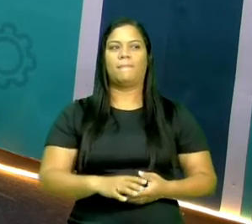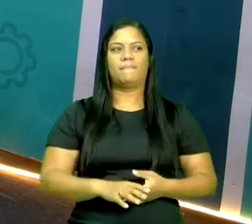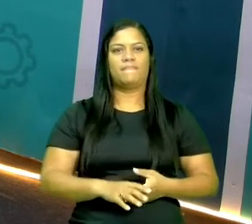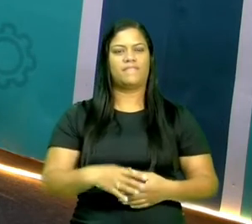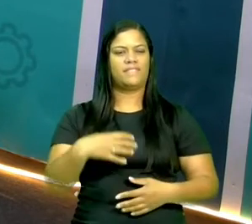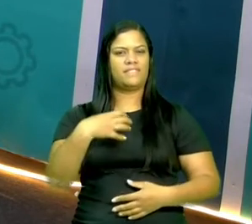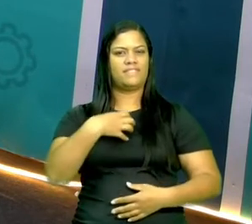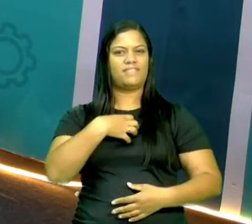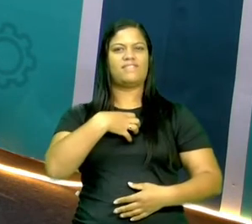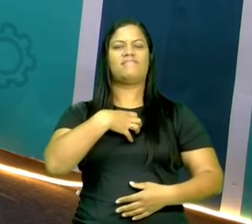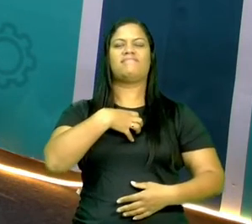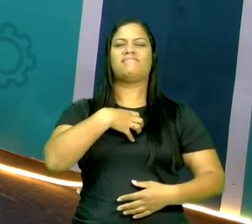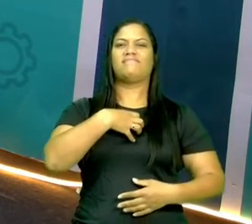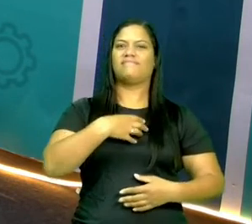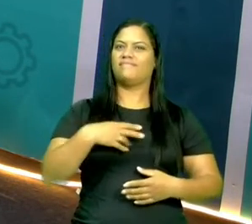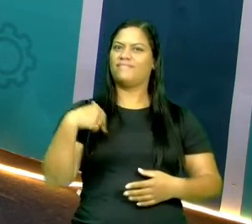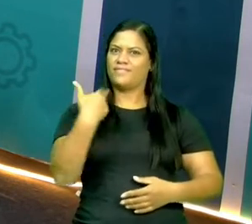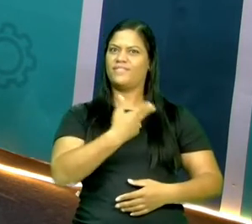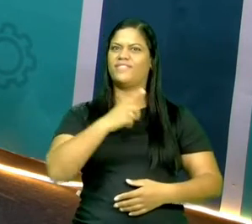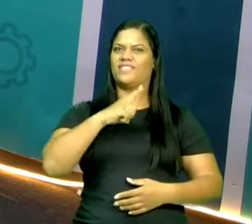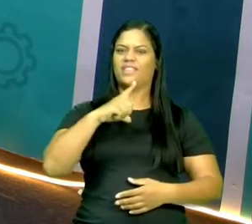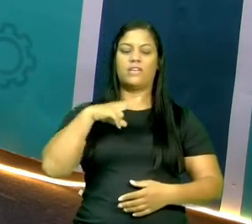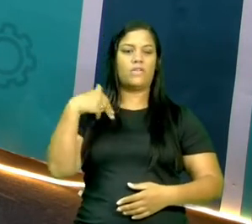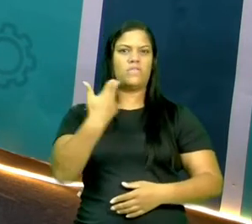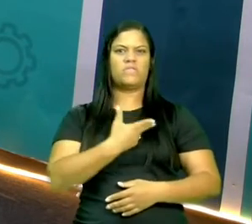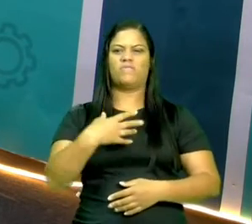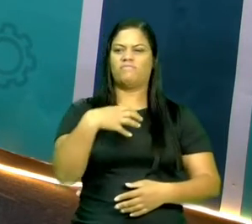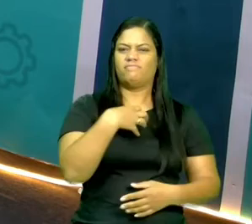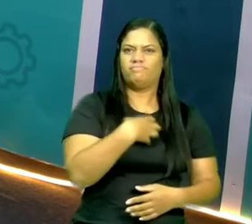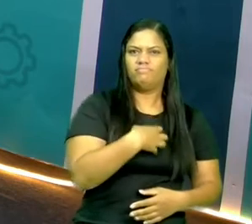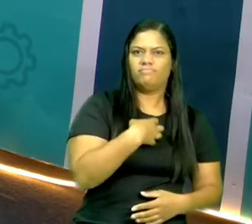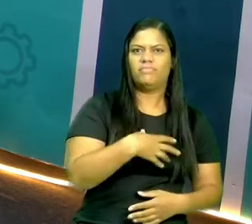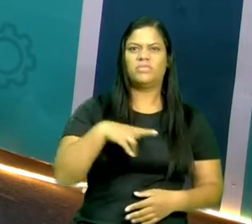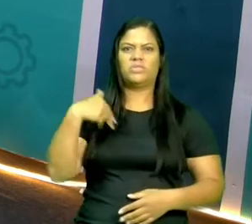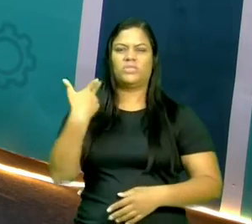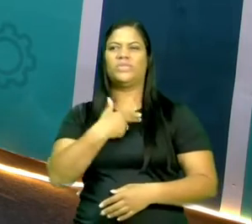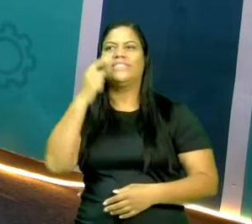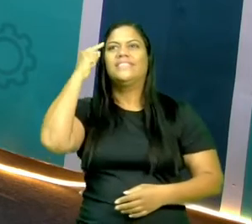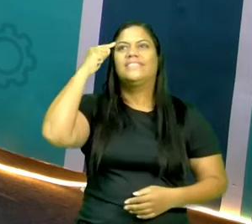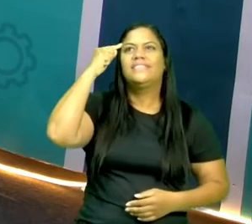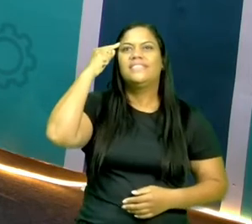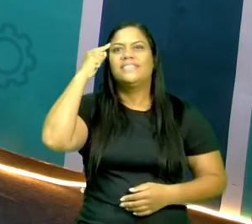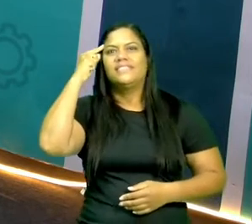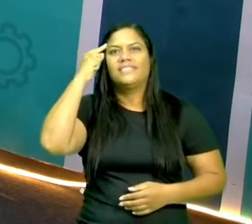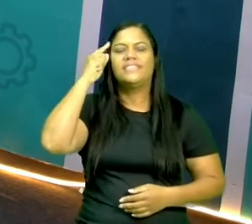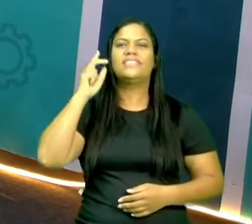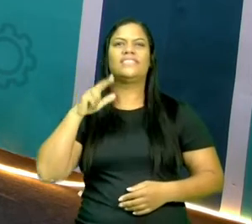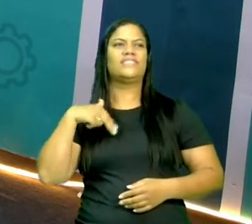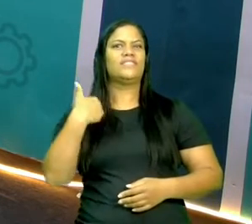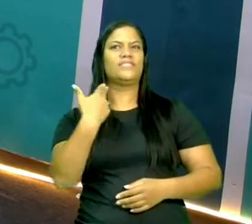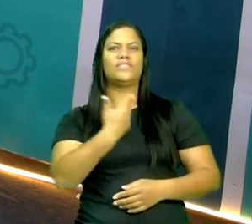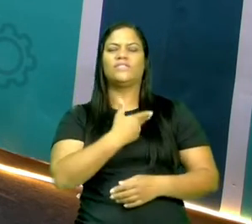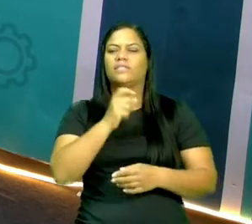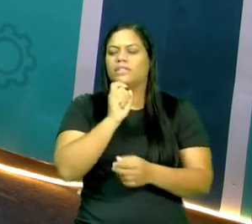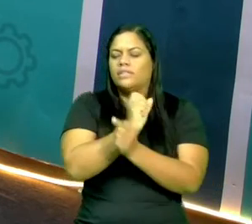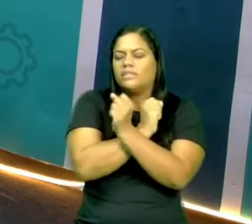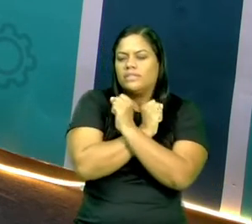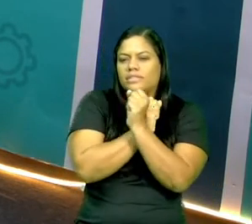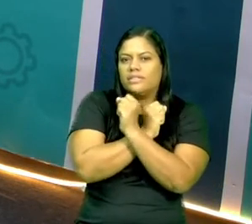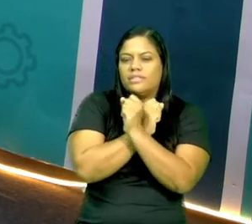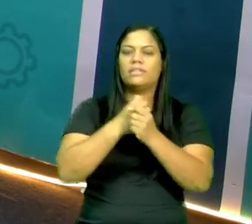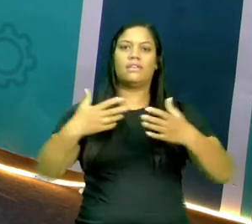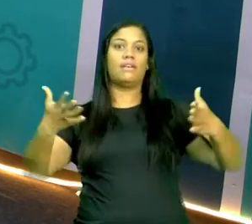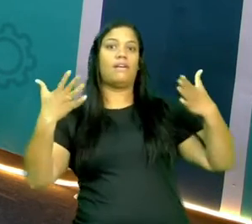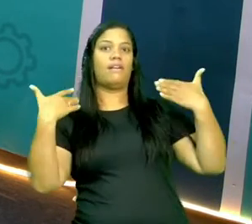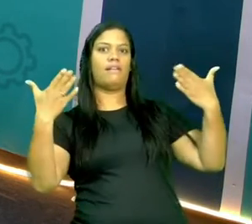as sensações, né? Quando a gente está bravo, quando a gente está preocupado, quando a gente está com frio, quando a gente